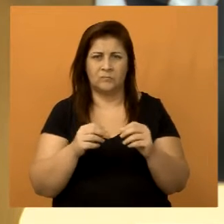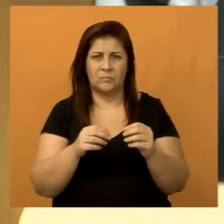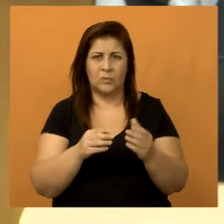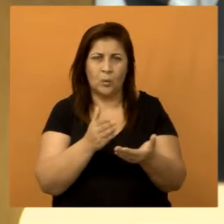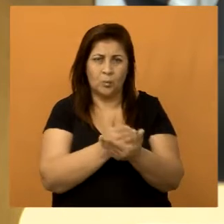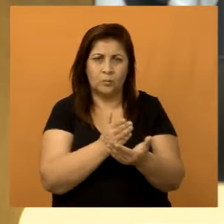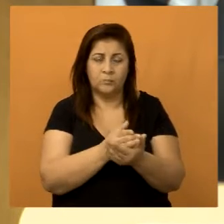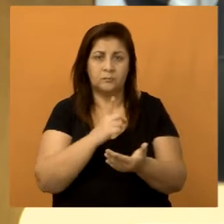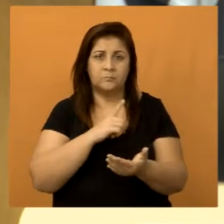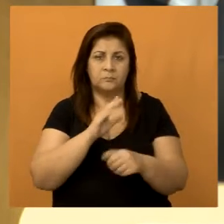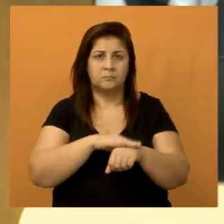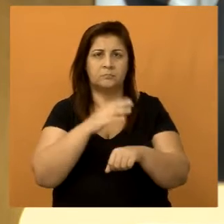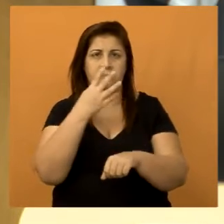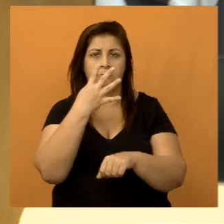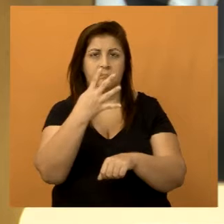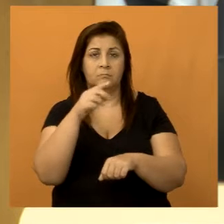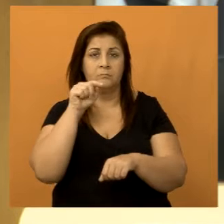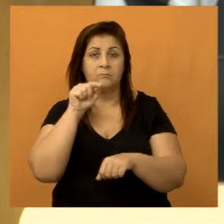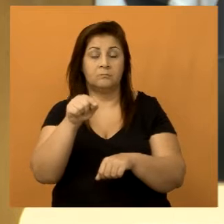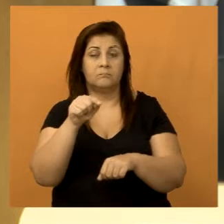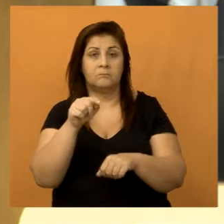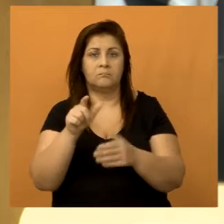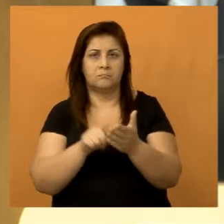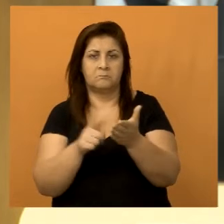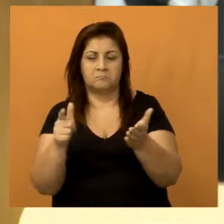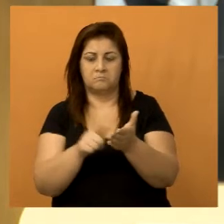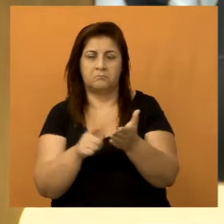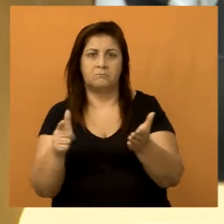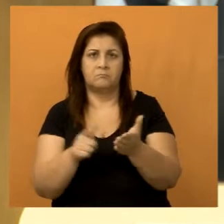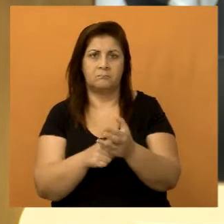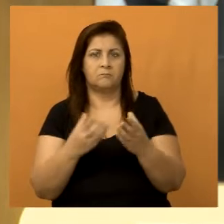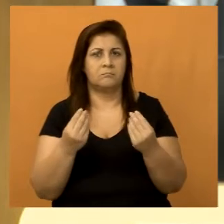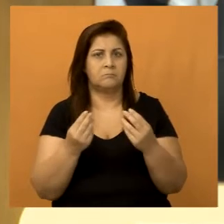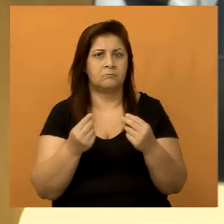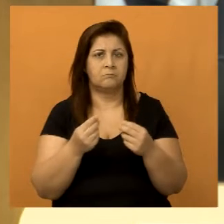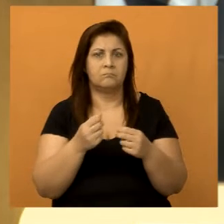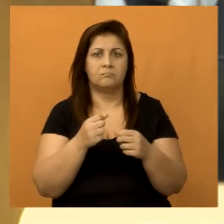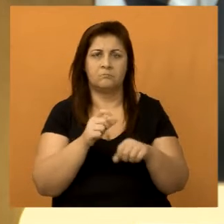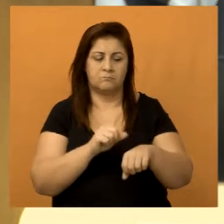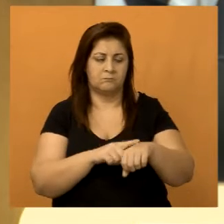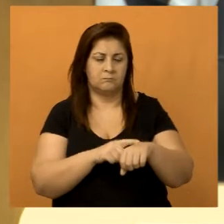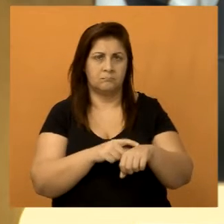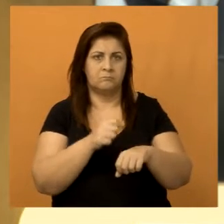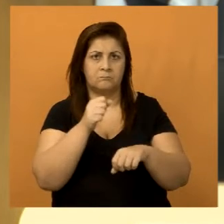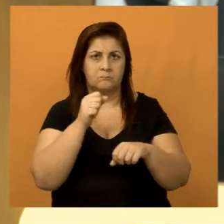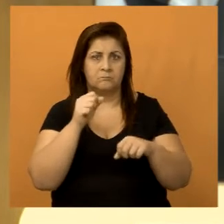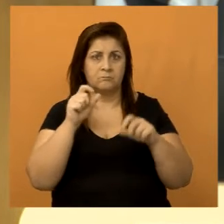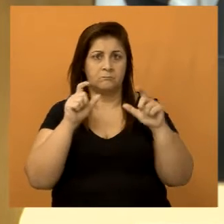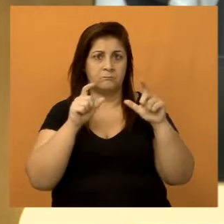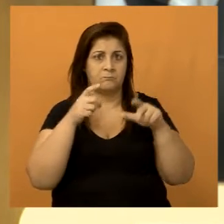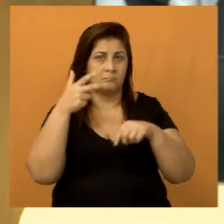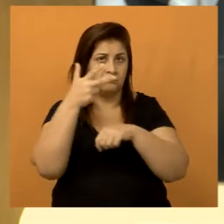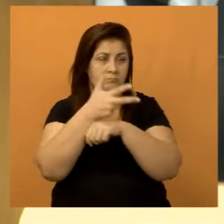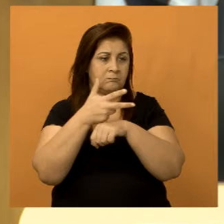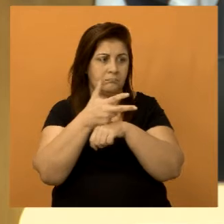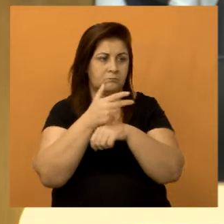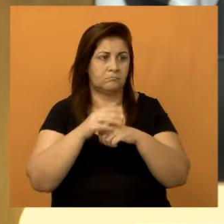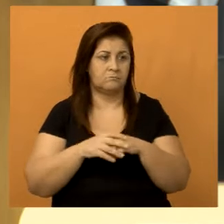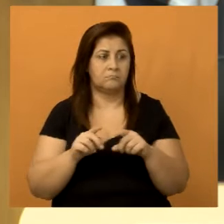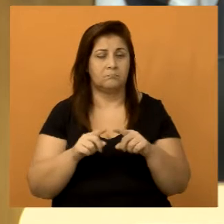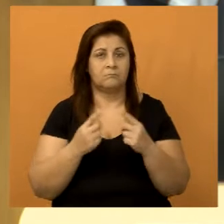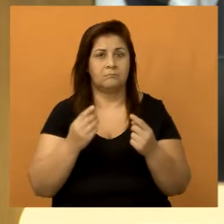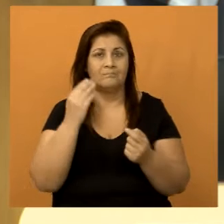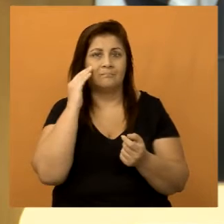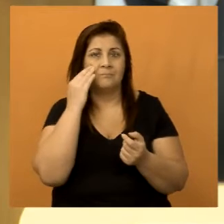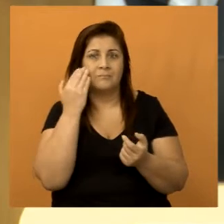páginas, várias horas de depoimentos gravados, mas, infelizmente, a presidente dessa casa entendeu que teríamos